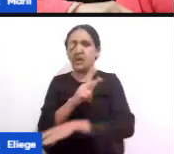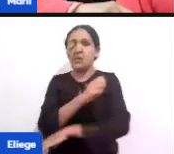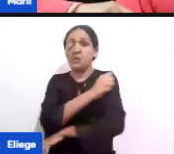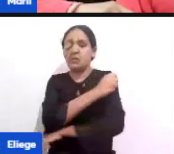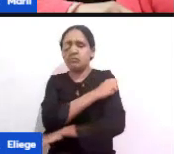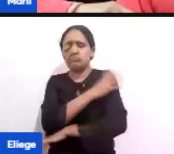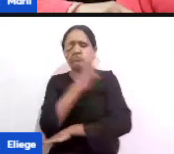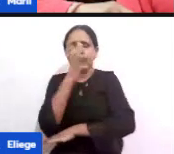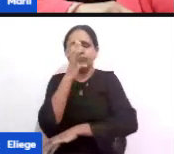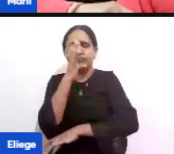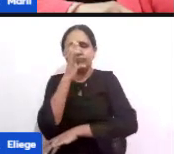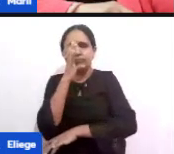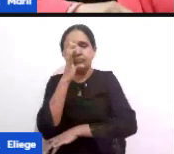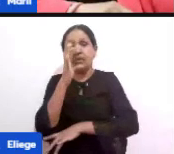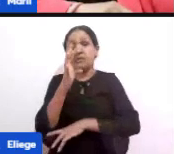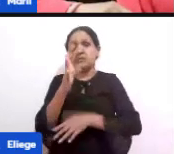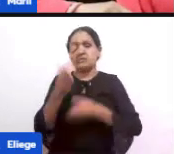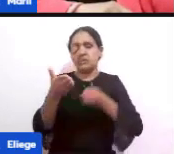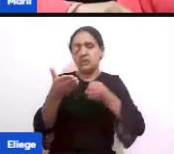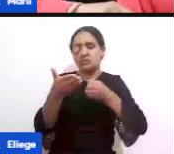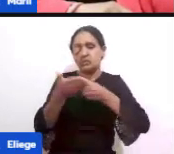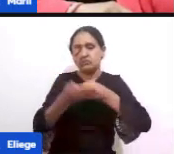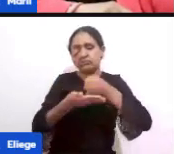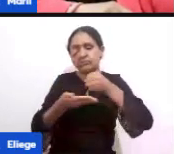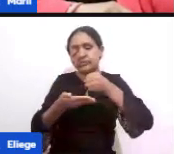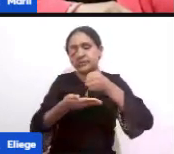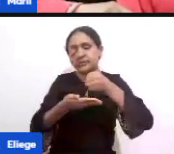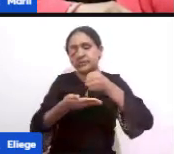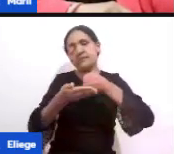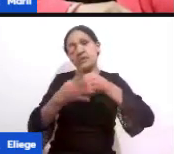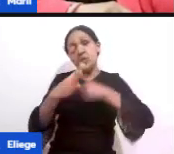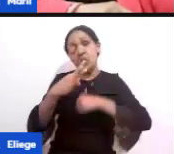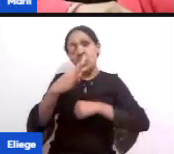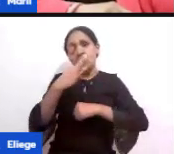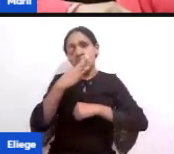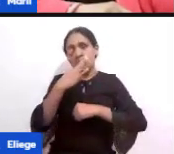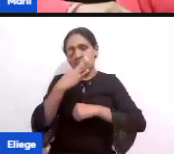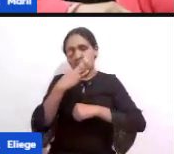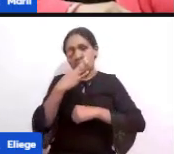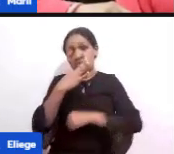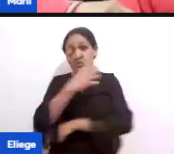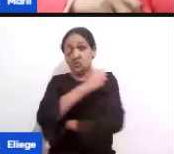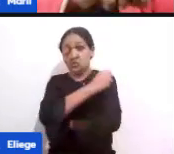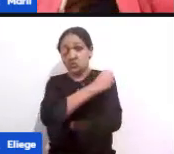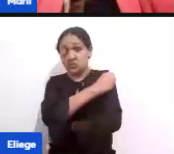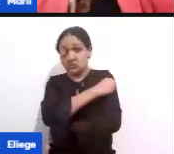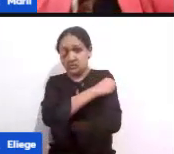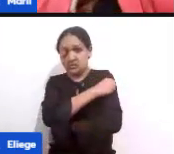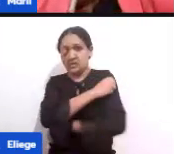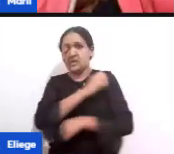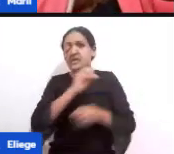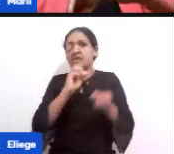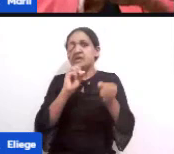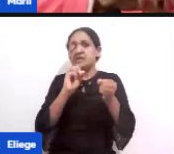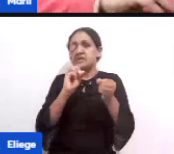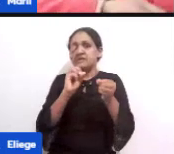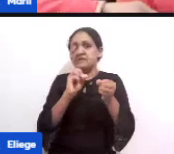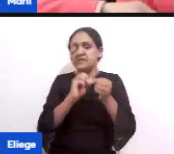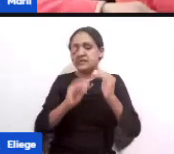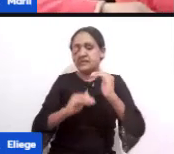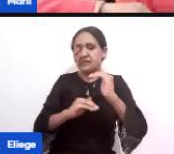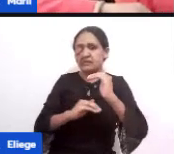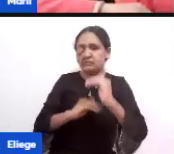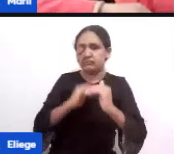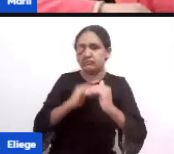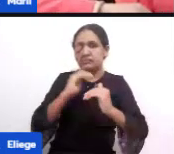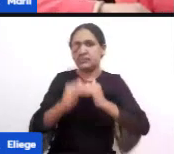os níveis que os alunos se encontram e, assim, proporcionar um processo que seja o mais viável